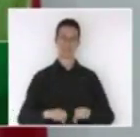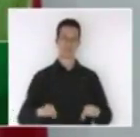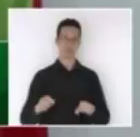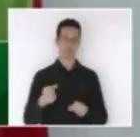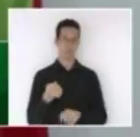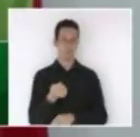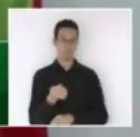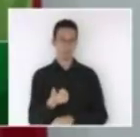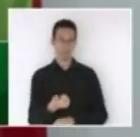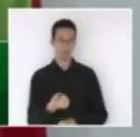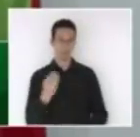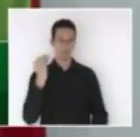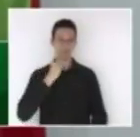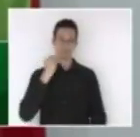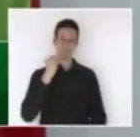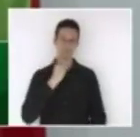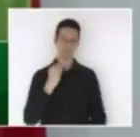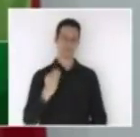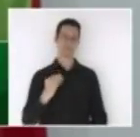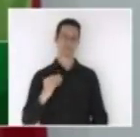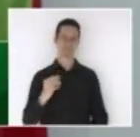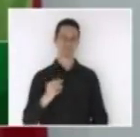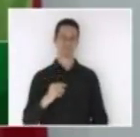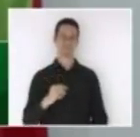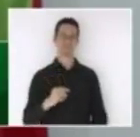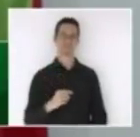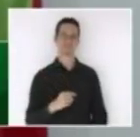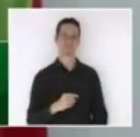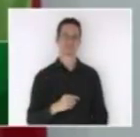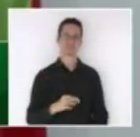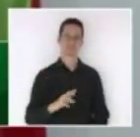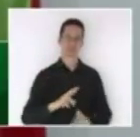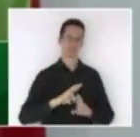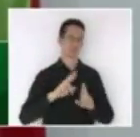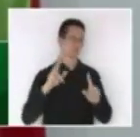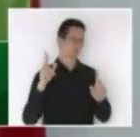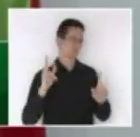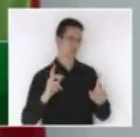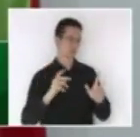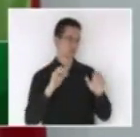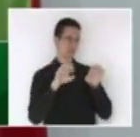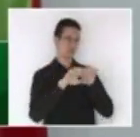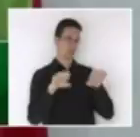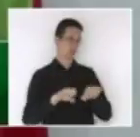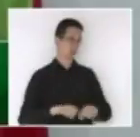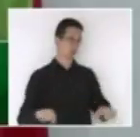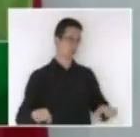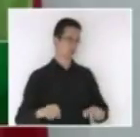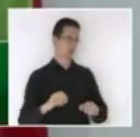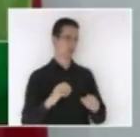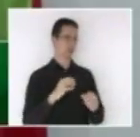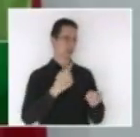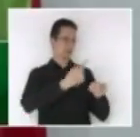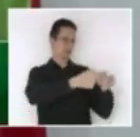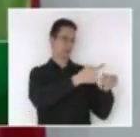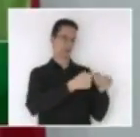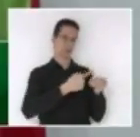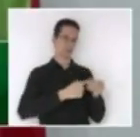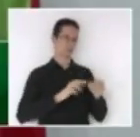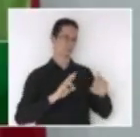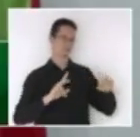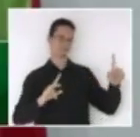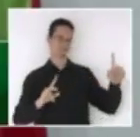são muito inferior às estruturas de dentro das áreas urbanas, nós entendemos que